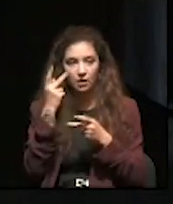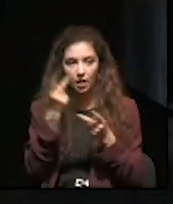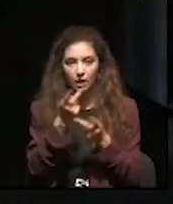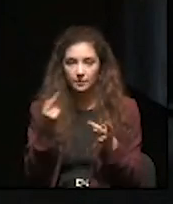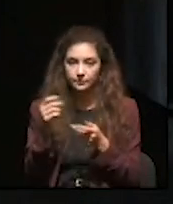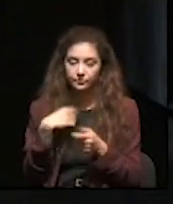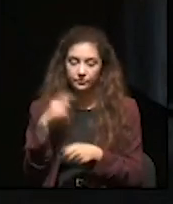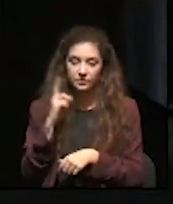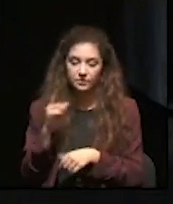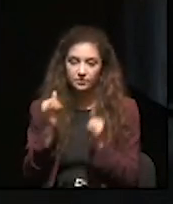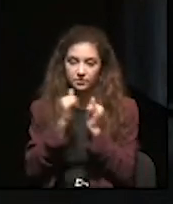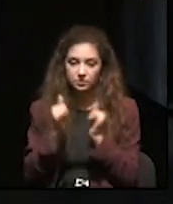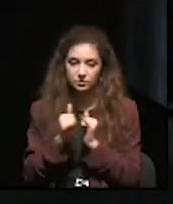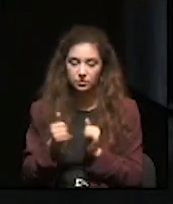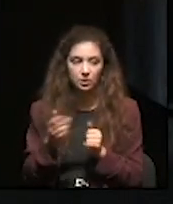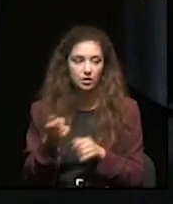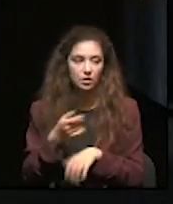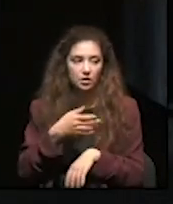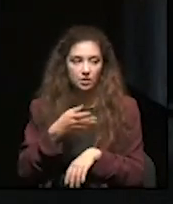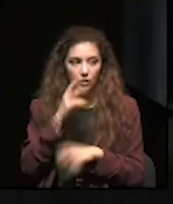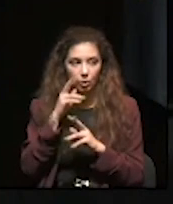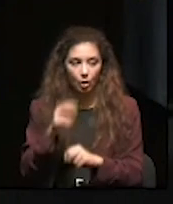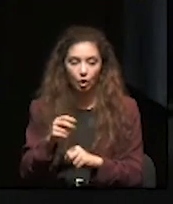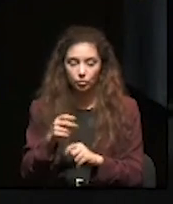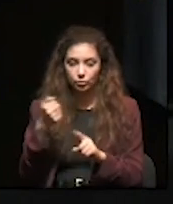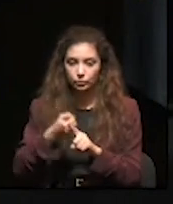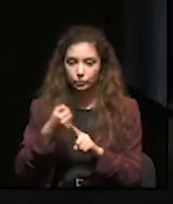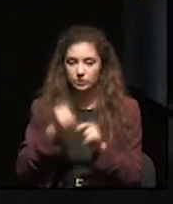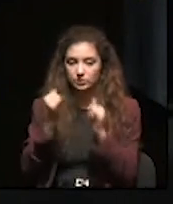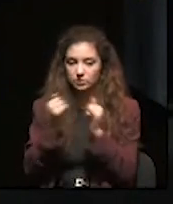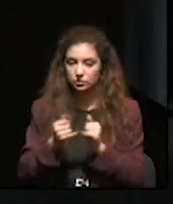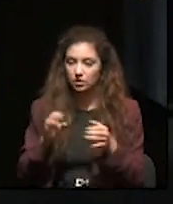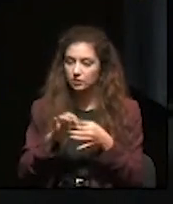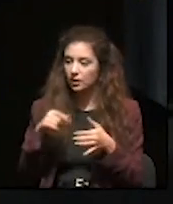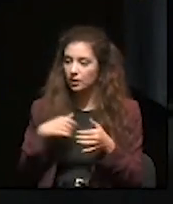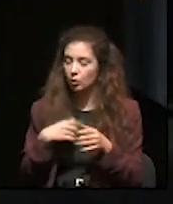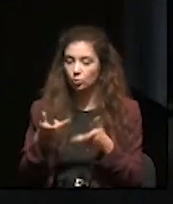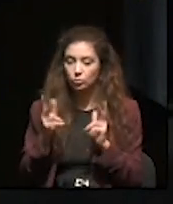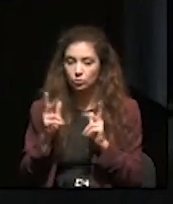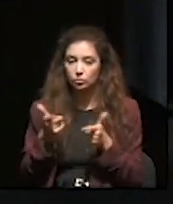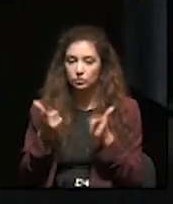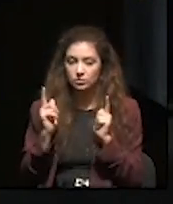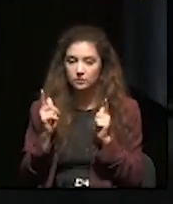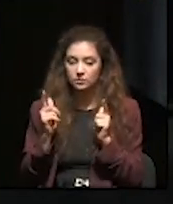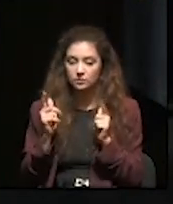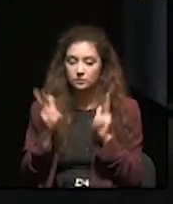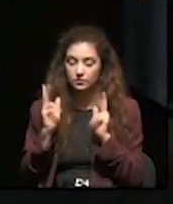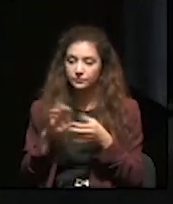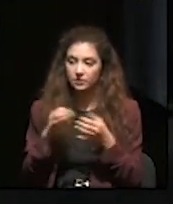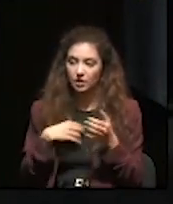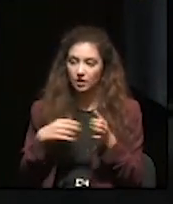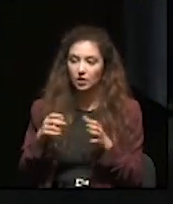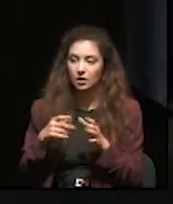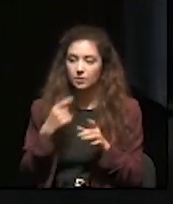No Dia Internacional do Combate ao Discurso de Ódio, que hoje marcamos, o LIVRE apresenta a esta Assembleia um voto de repúdio contra o discurso de ódio na